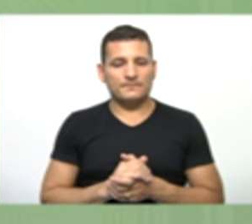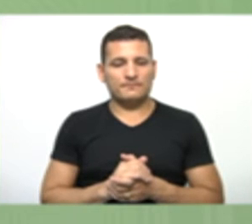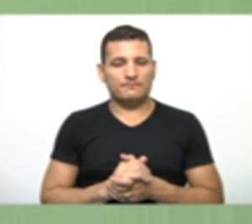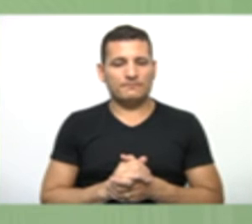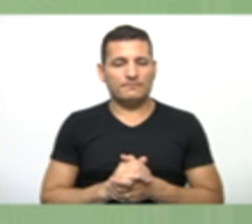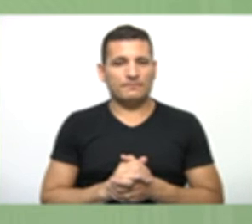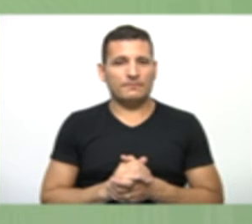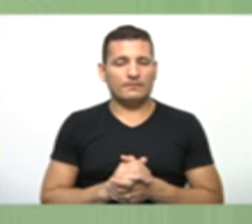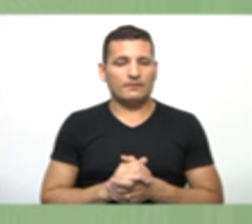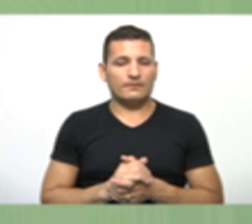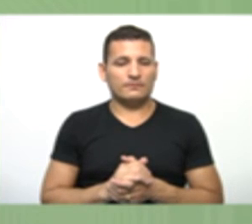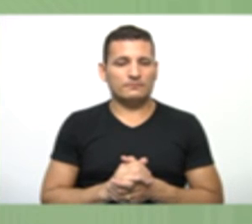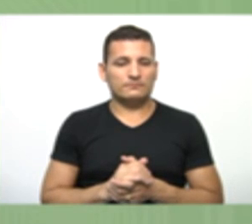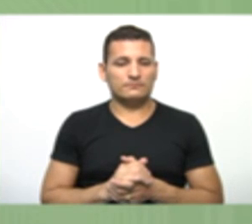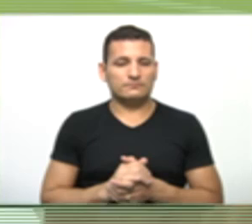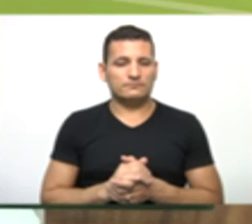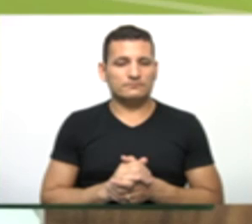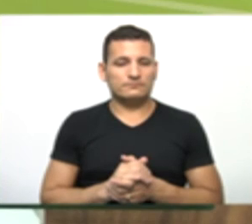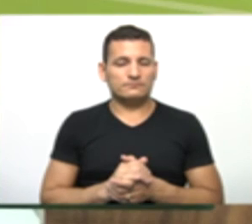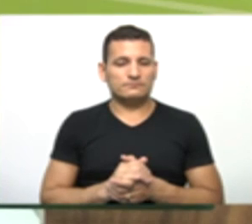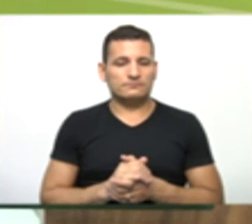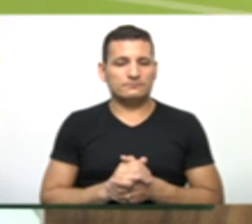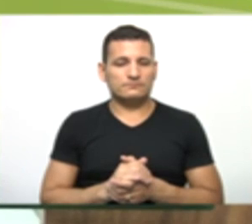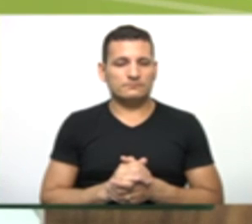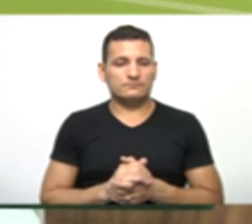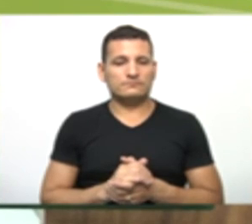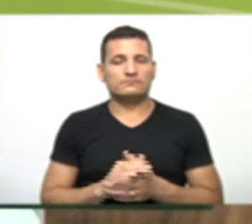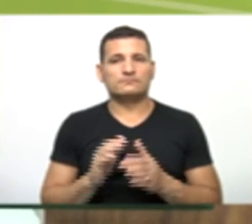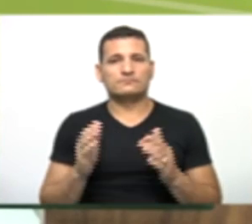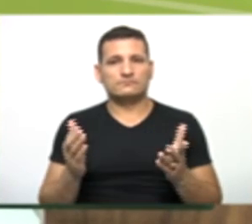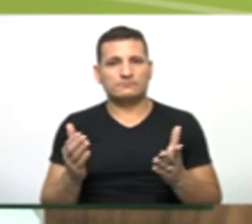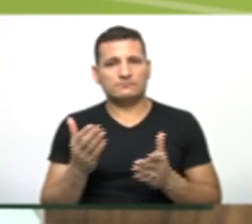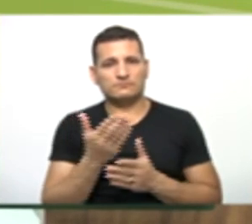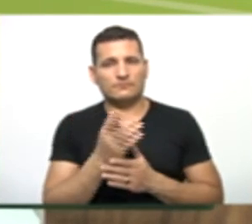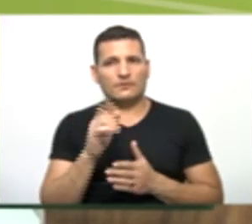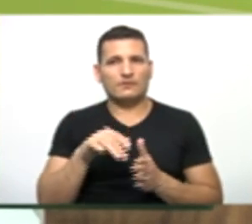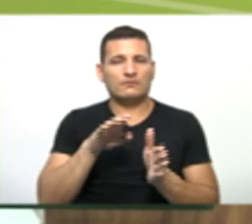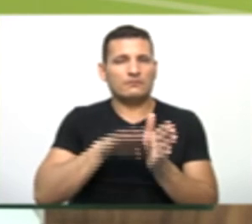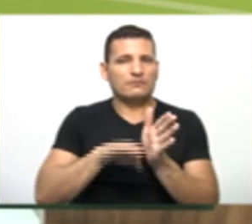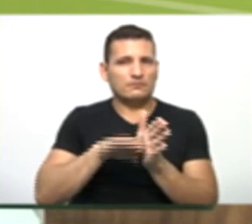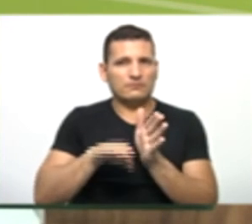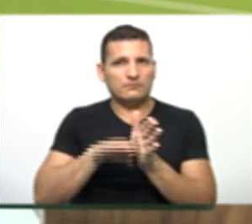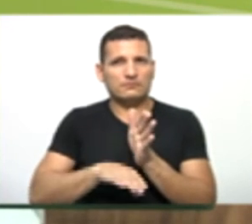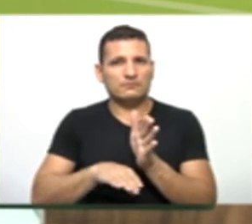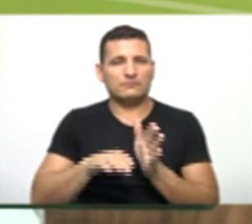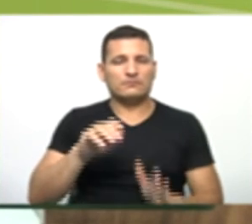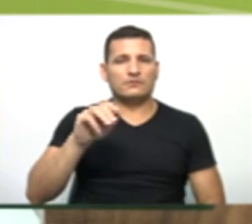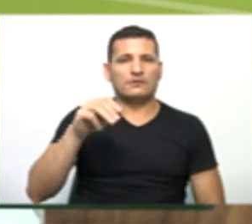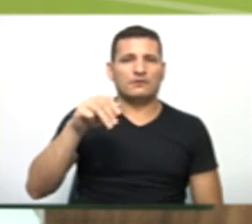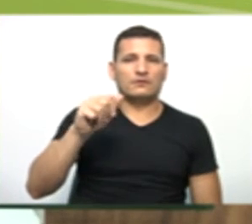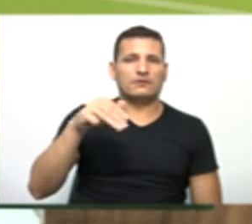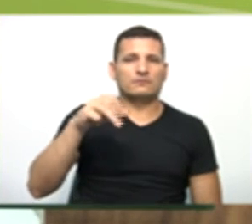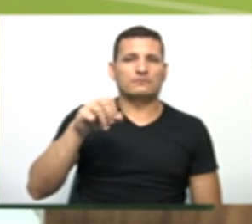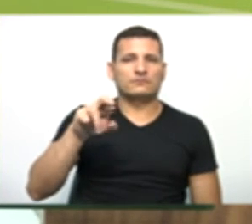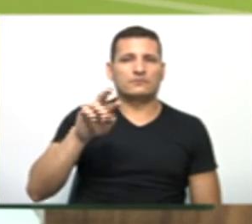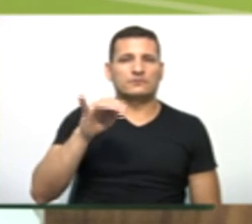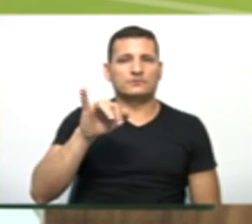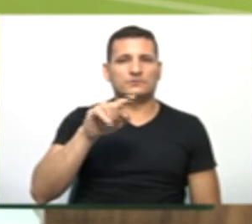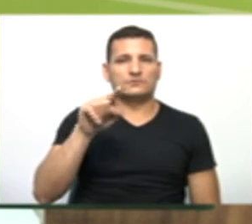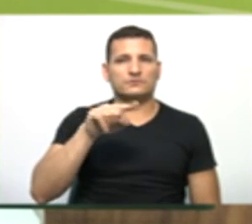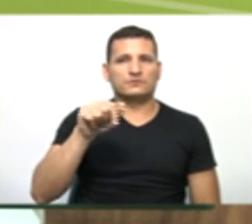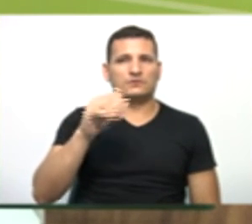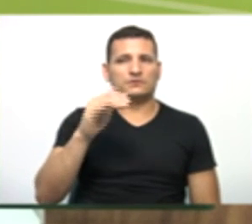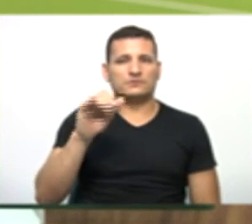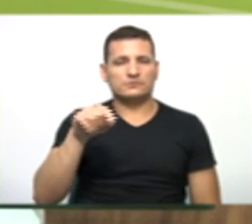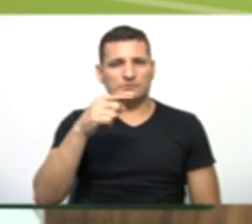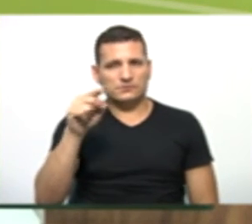Ia falar alguma coisa? O nosso último assunto, então, da aula de hoje é sobre amortização, que foi a da aula 4. Vamos